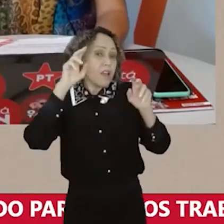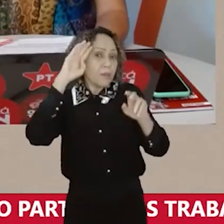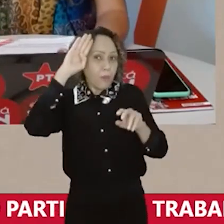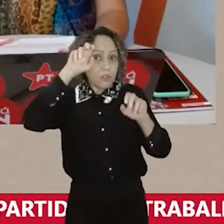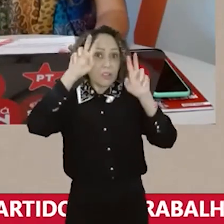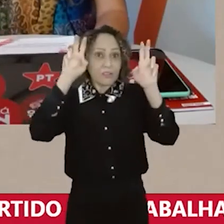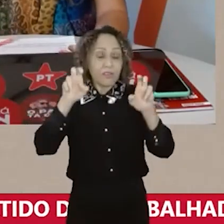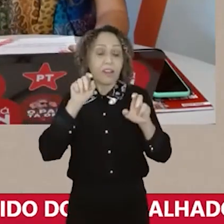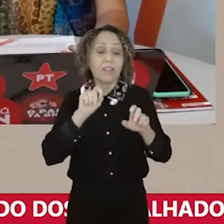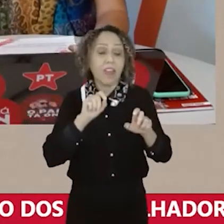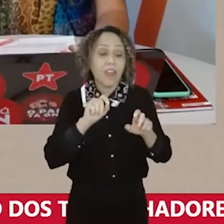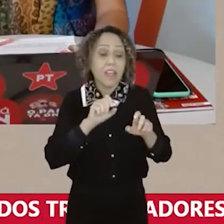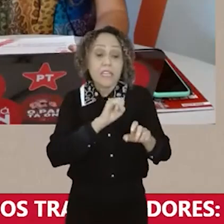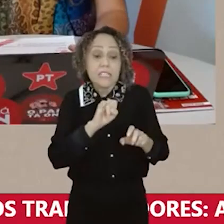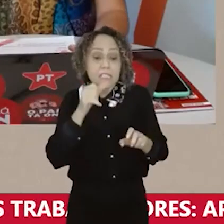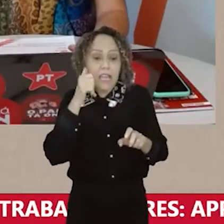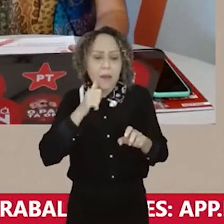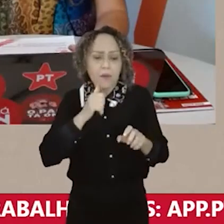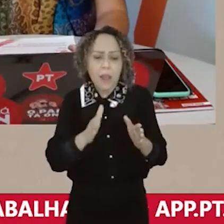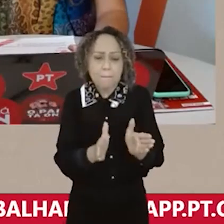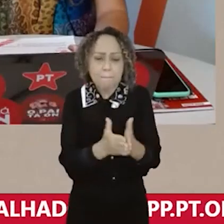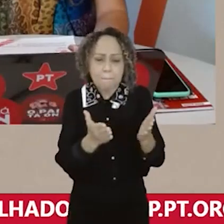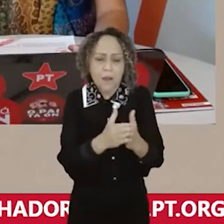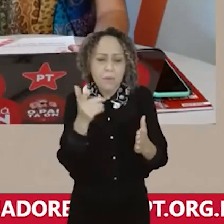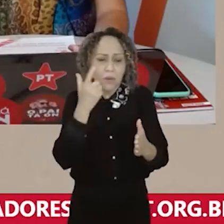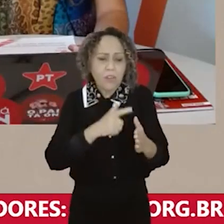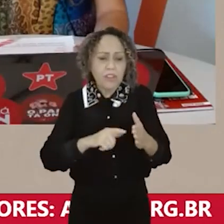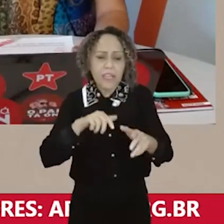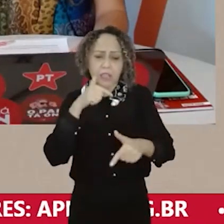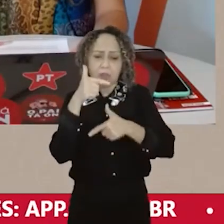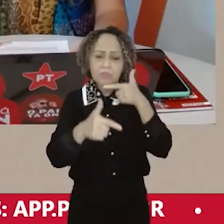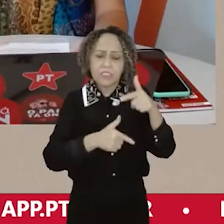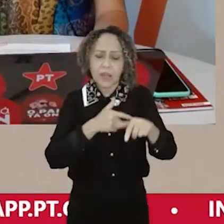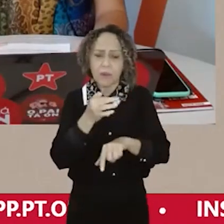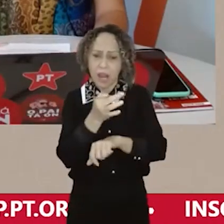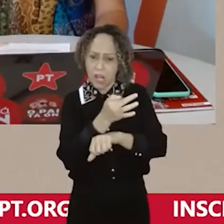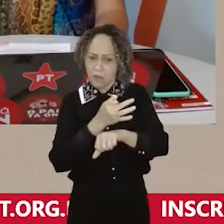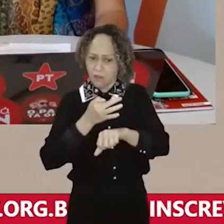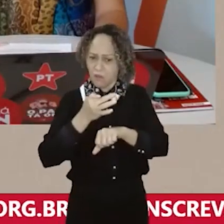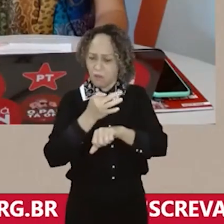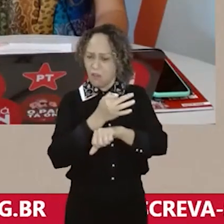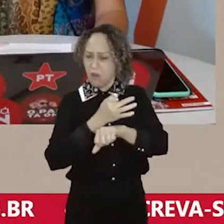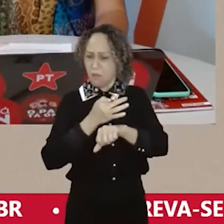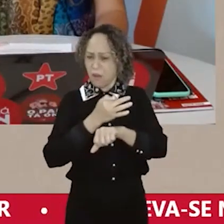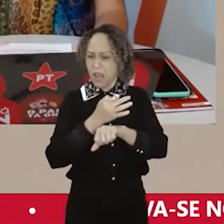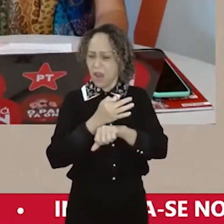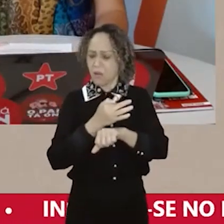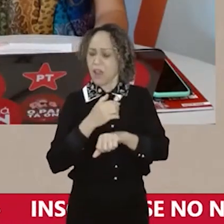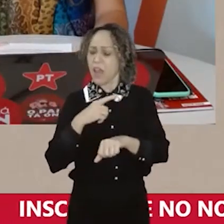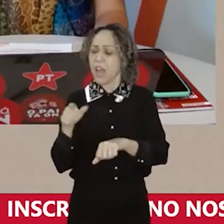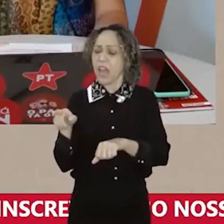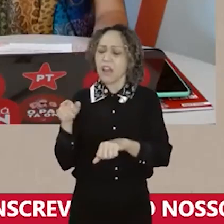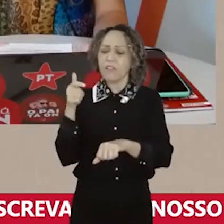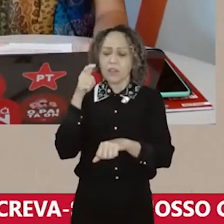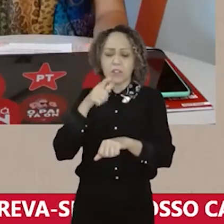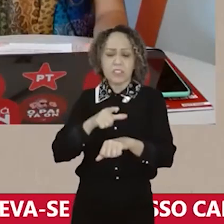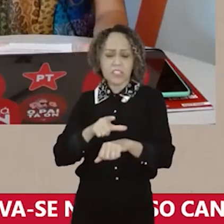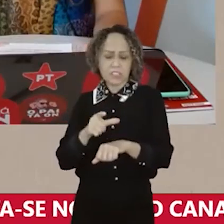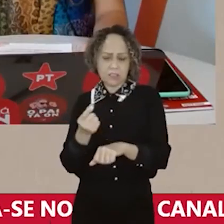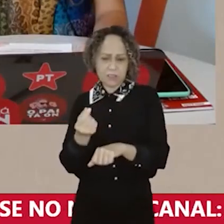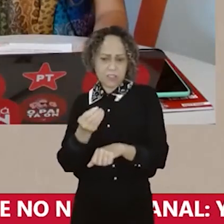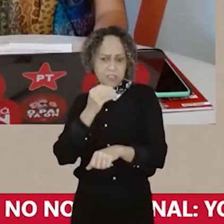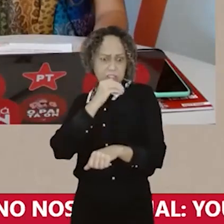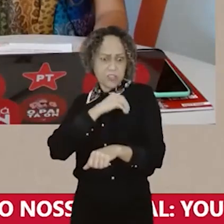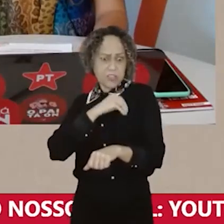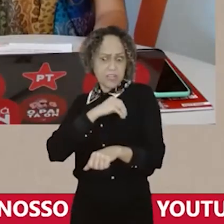arranjar um emprego formal, ela vai passar a receber um dinheiro onde ela paga uma